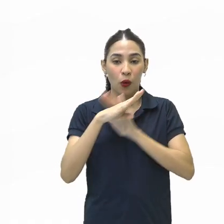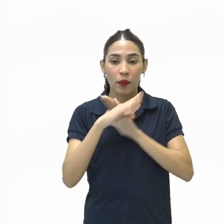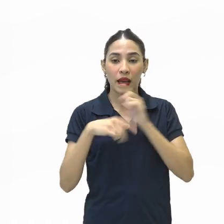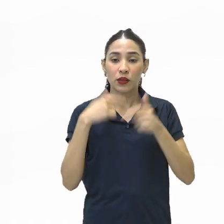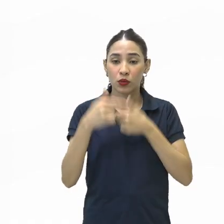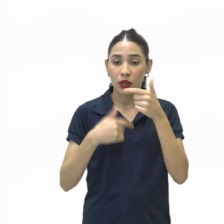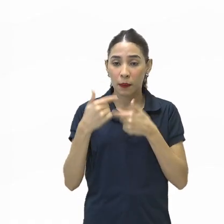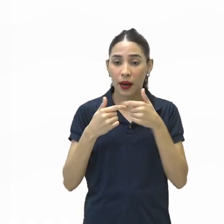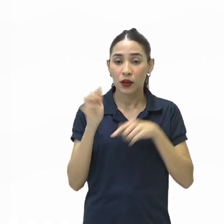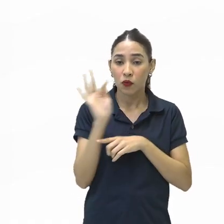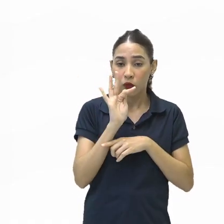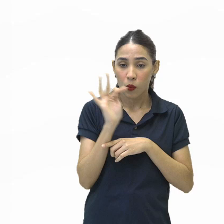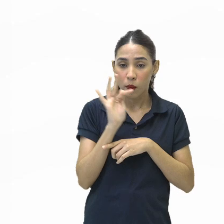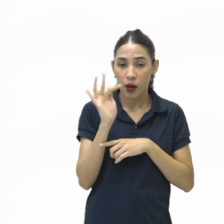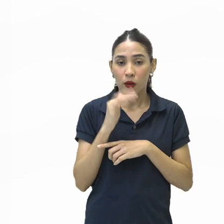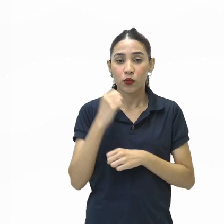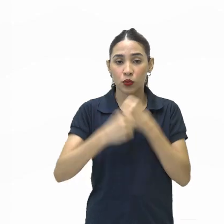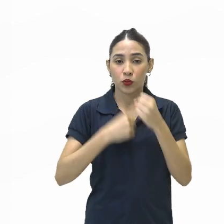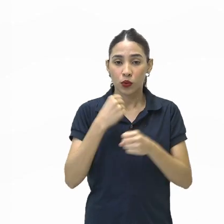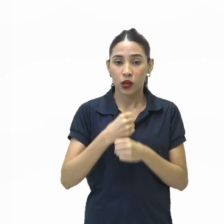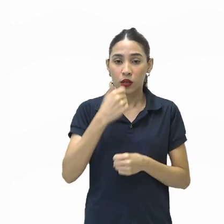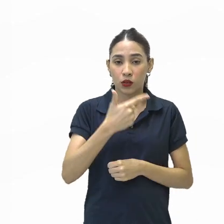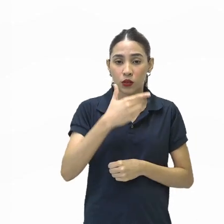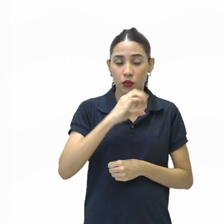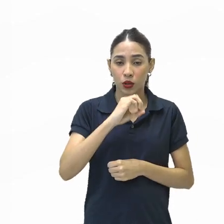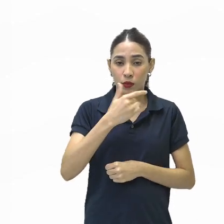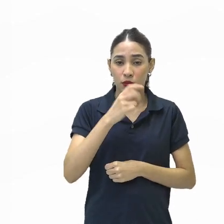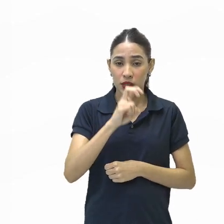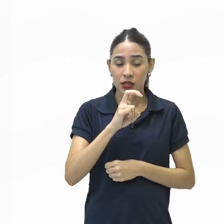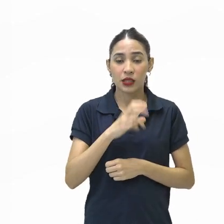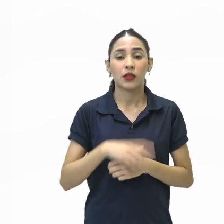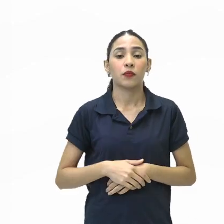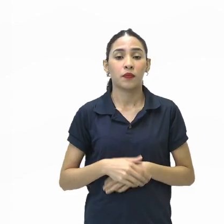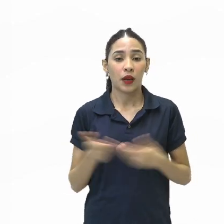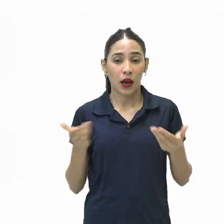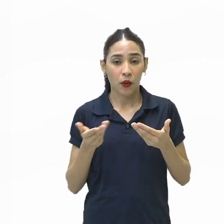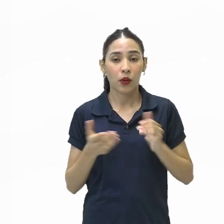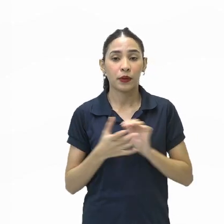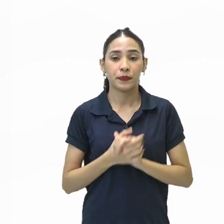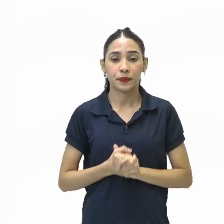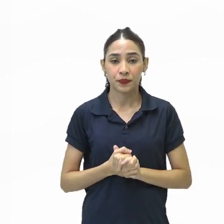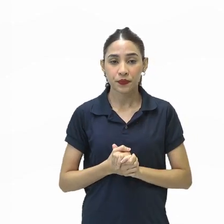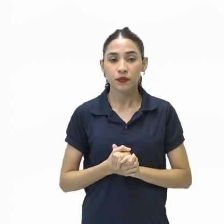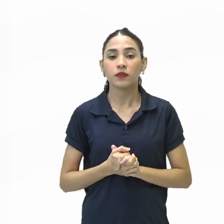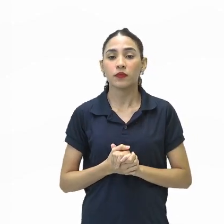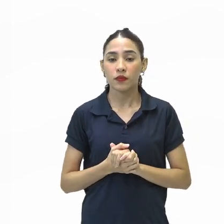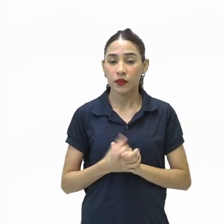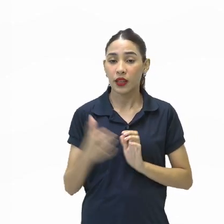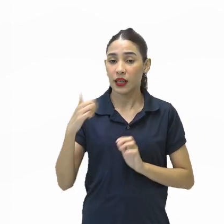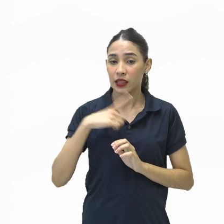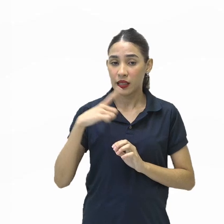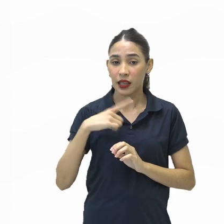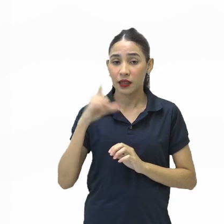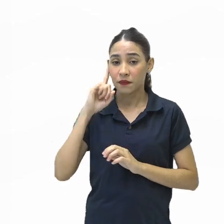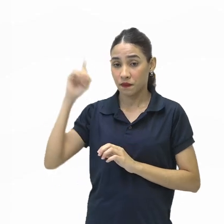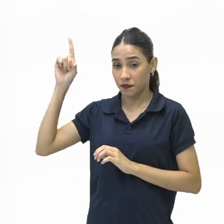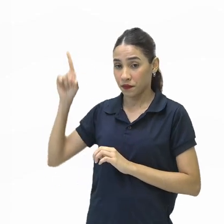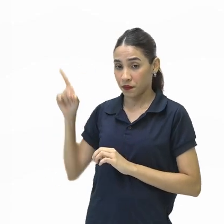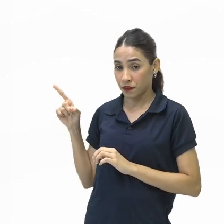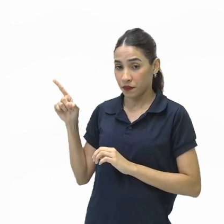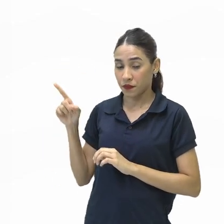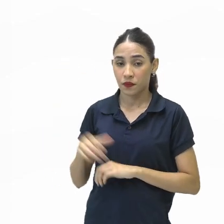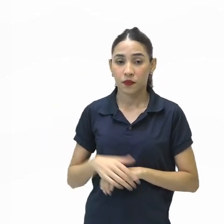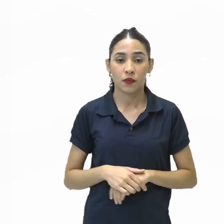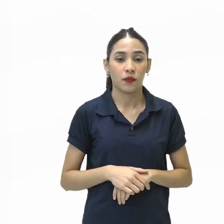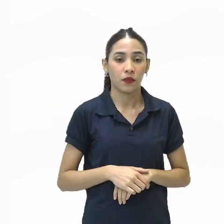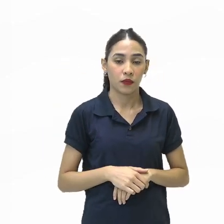trabalho formal no ano de 2025, agora bem recente, né? E a gente tem aqui nessa reportagem, nesse